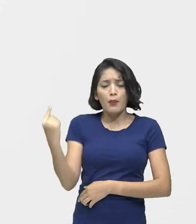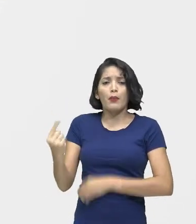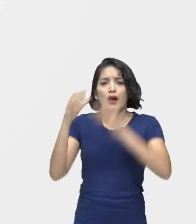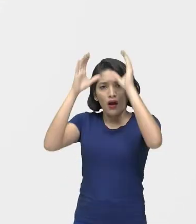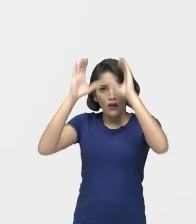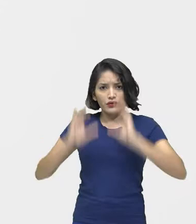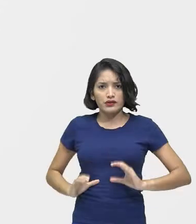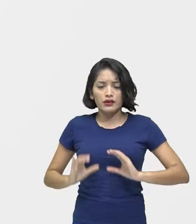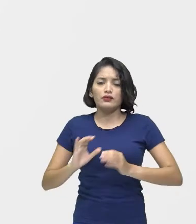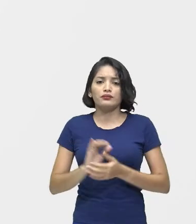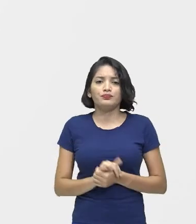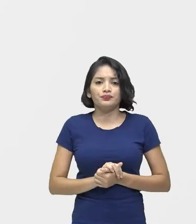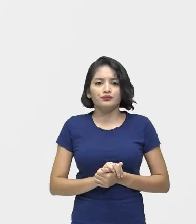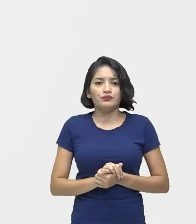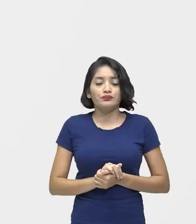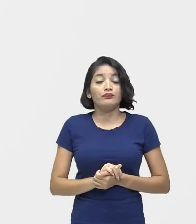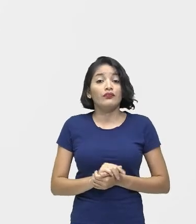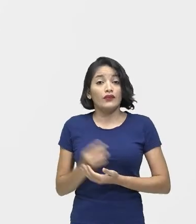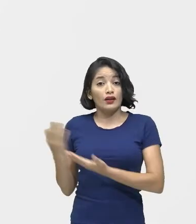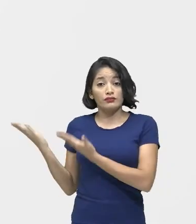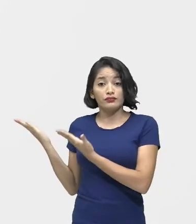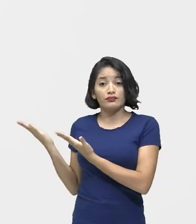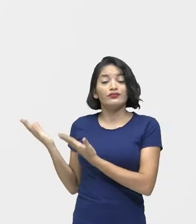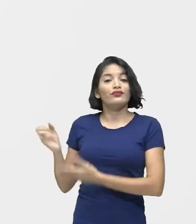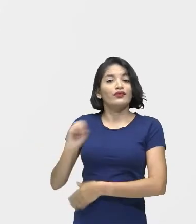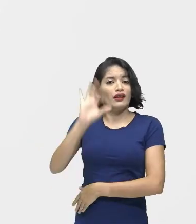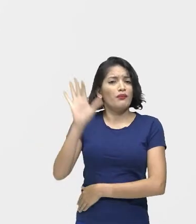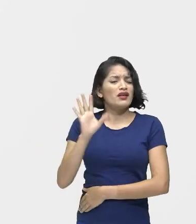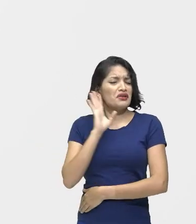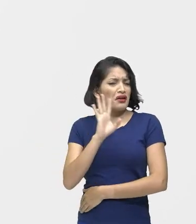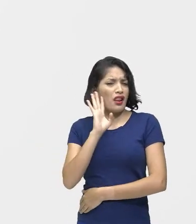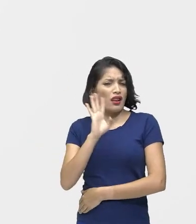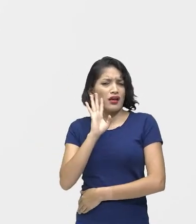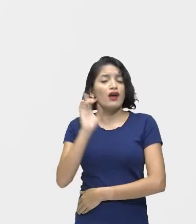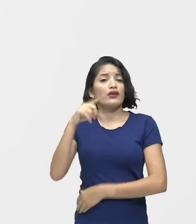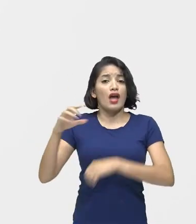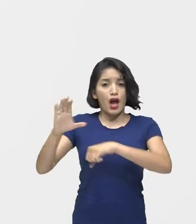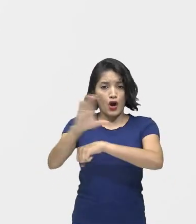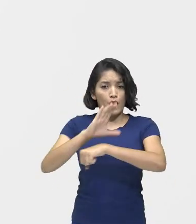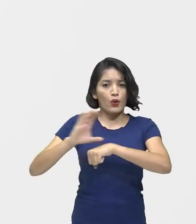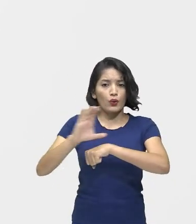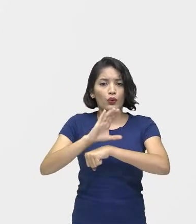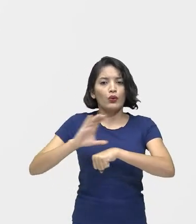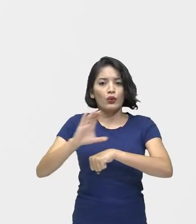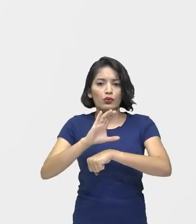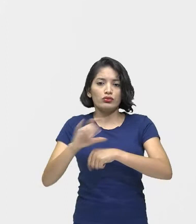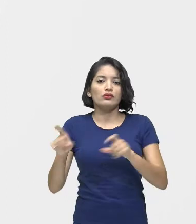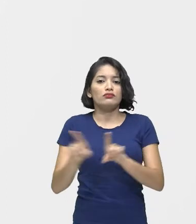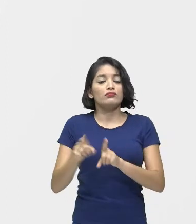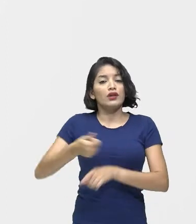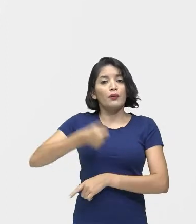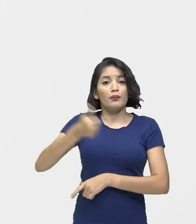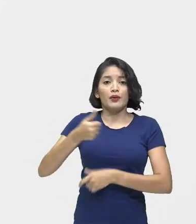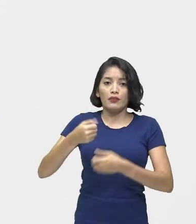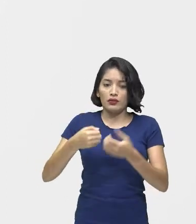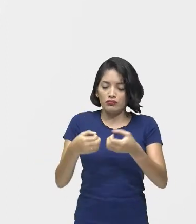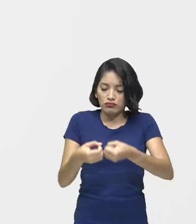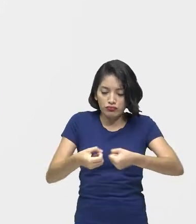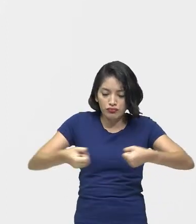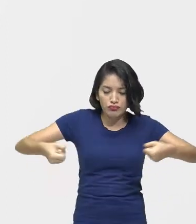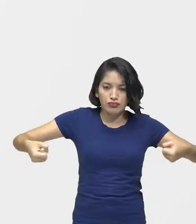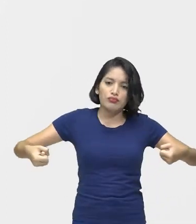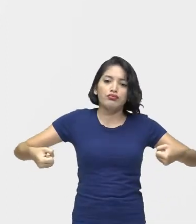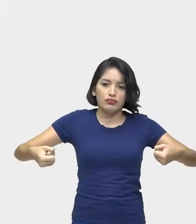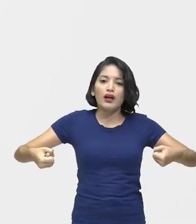Então, nós temos aí uma imagem muito bacana para vocês, que é a Constituição em si e o primeiro pergaminho, que vai ser, né,